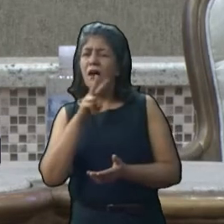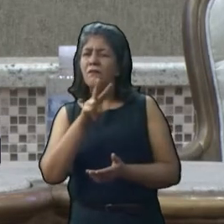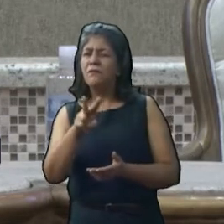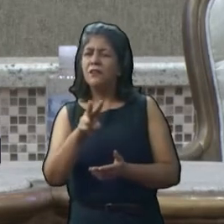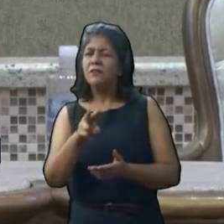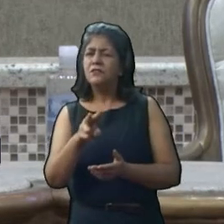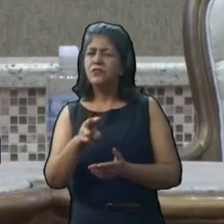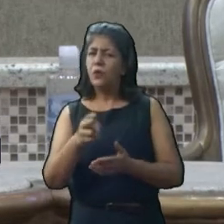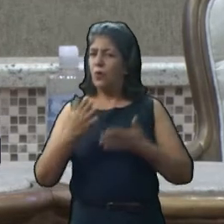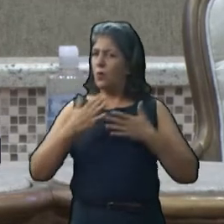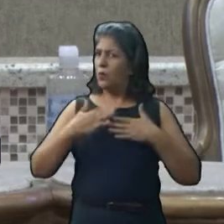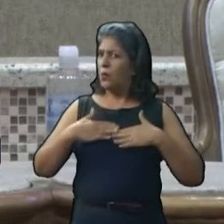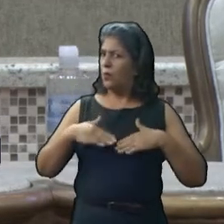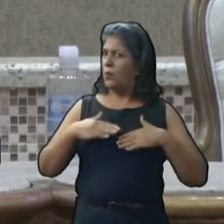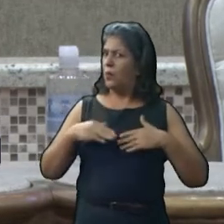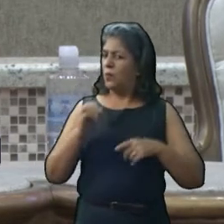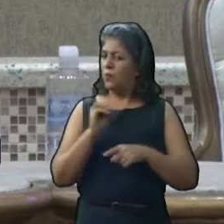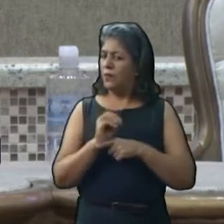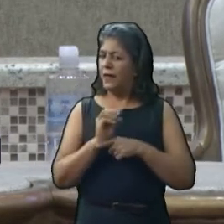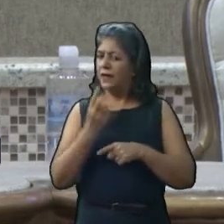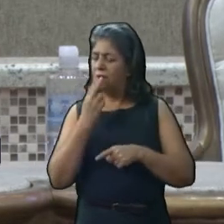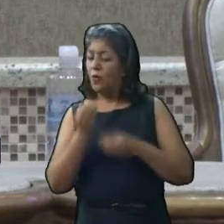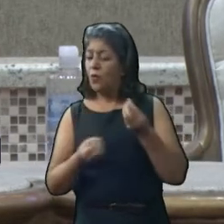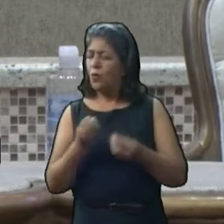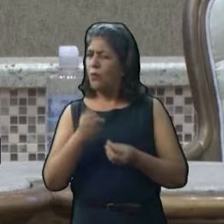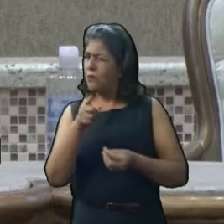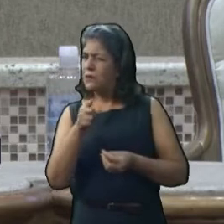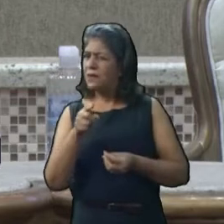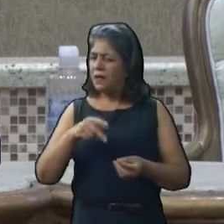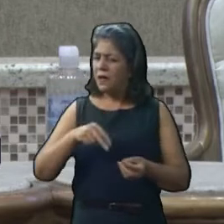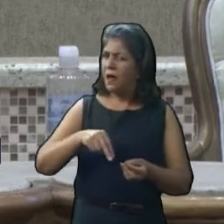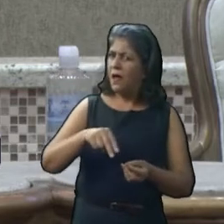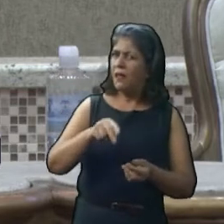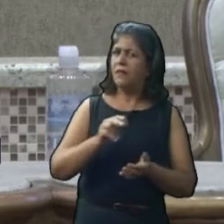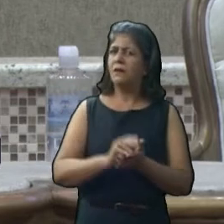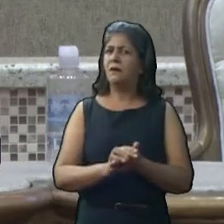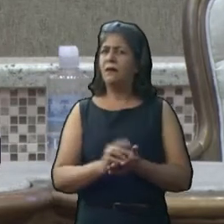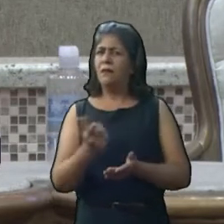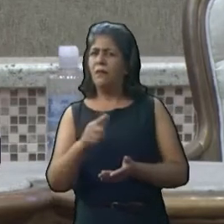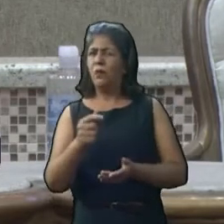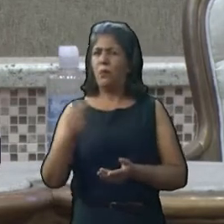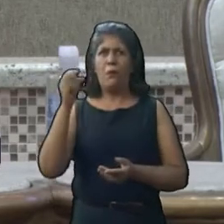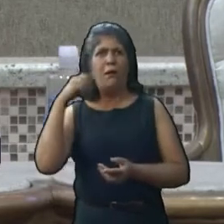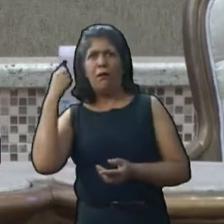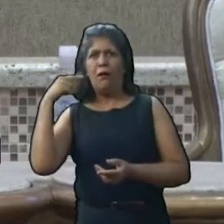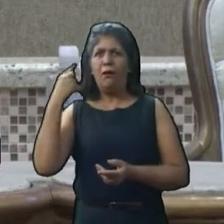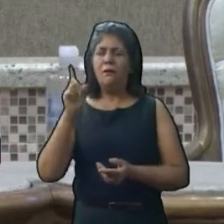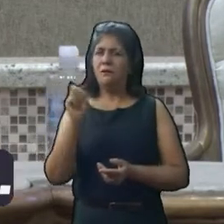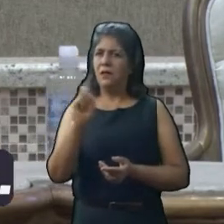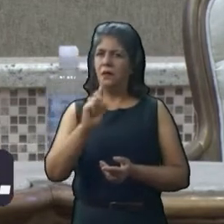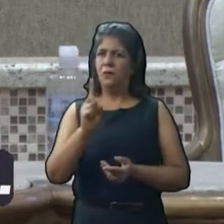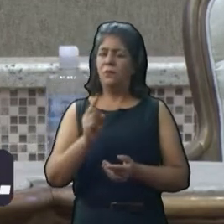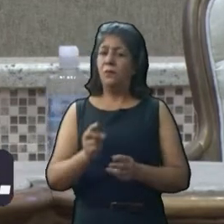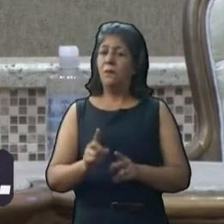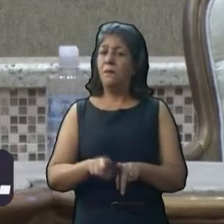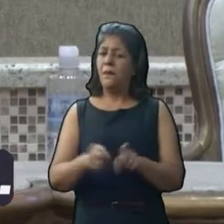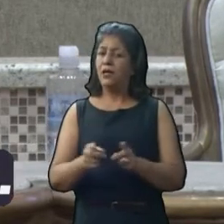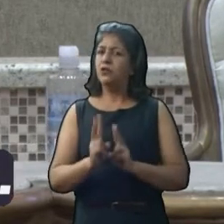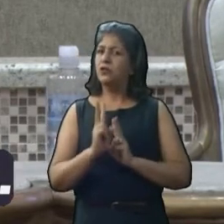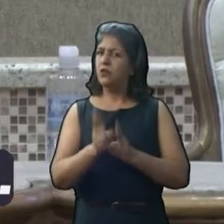prudentemente como andais não como néscios mas como